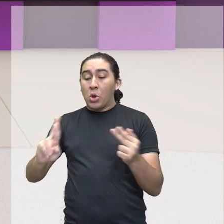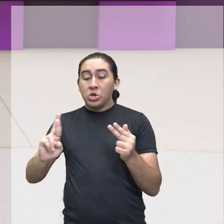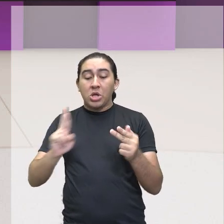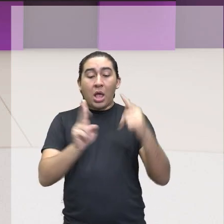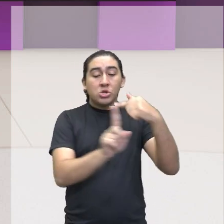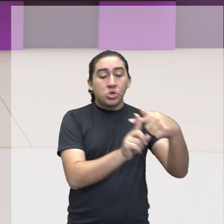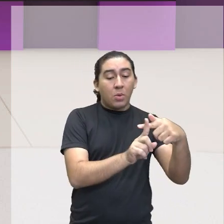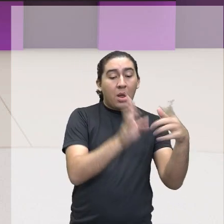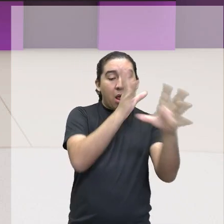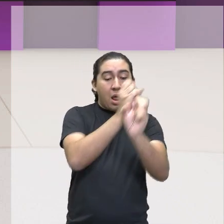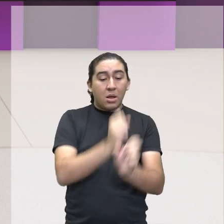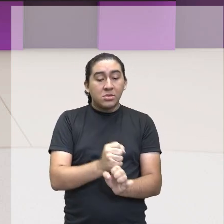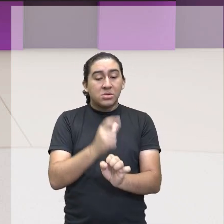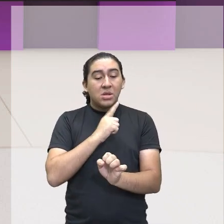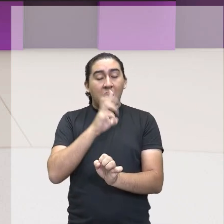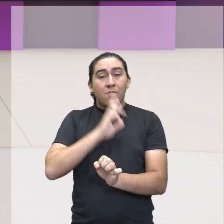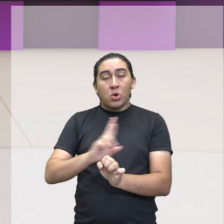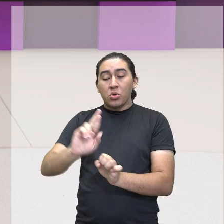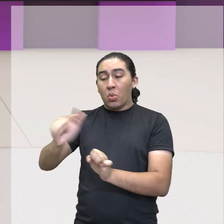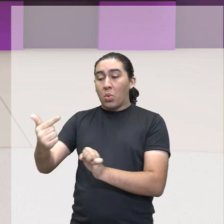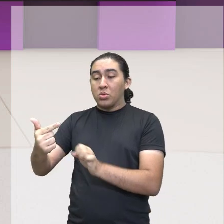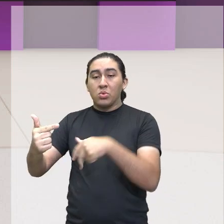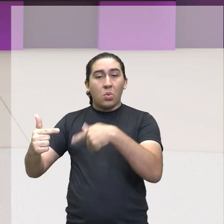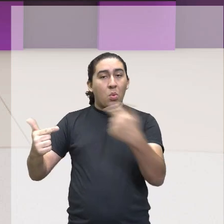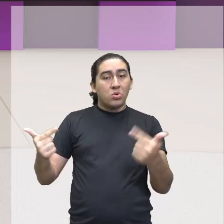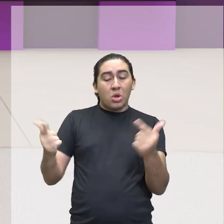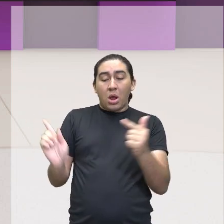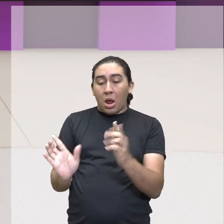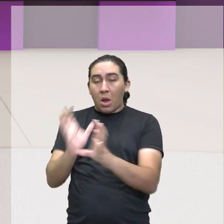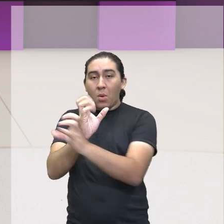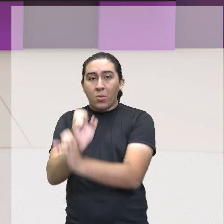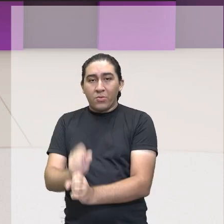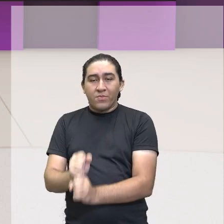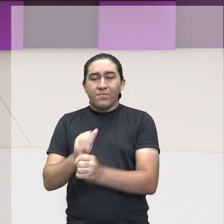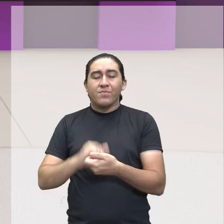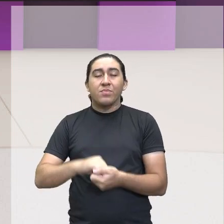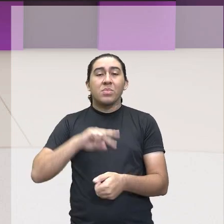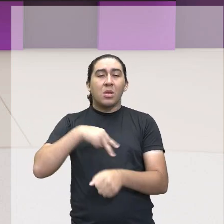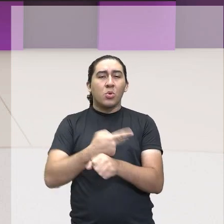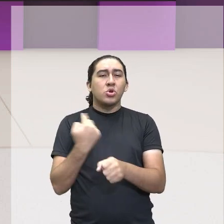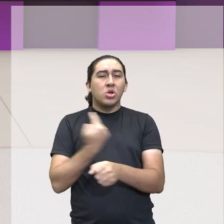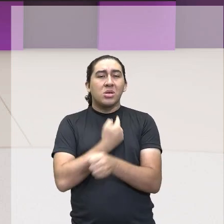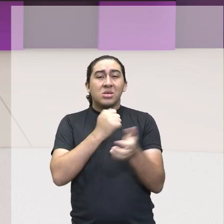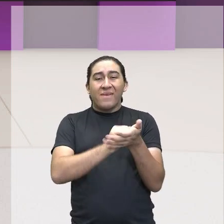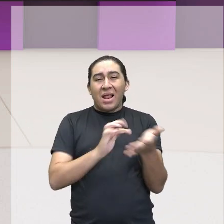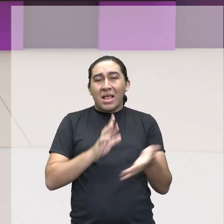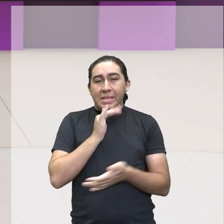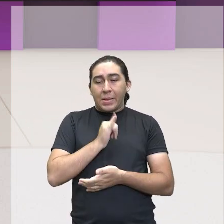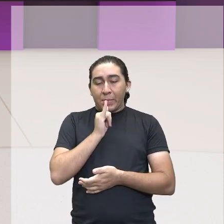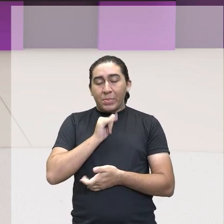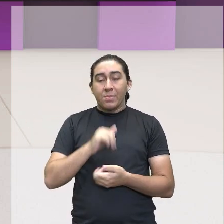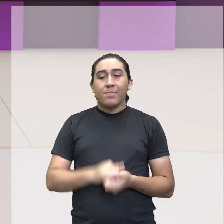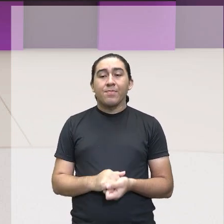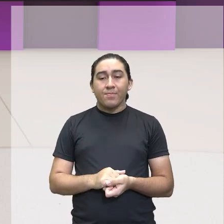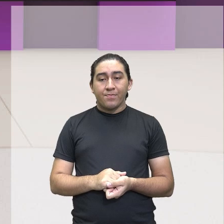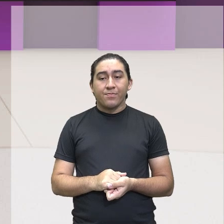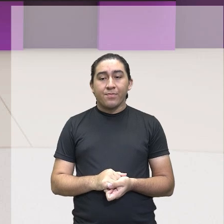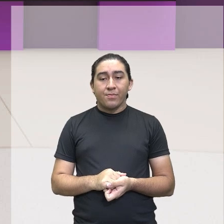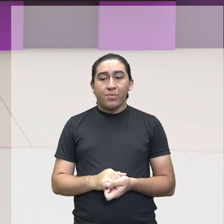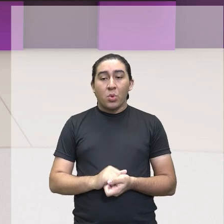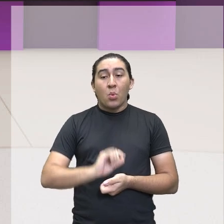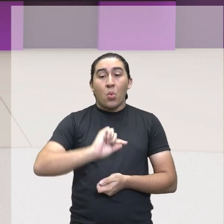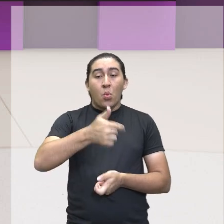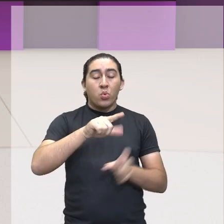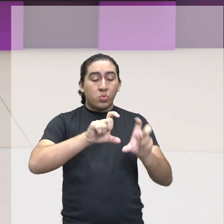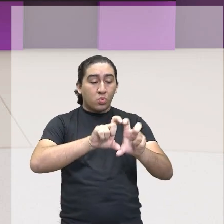o log de um mais o log do outro, tá certo? Daqui a pouco a gente vai ver isso na prática. Outra propriedade, o